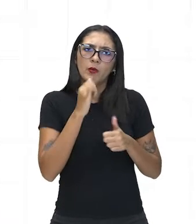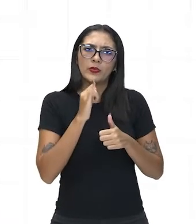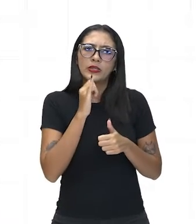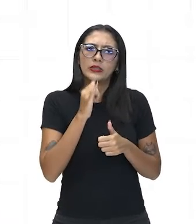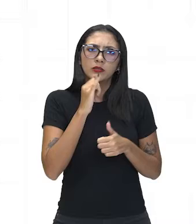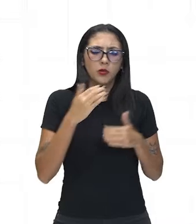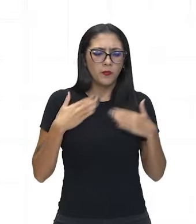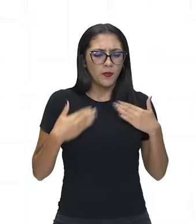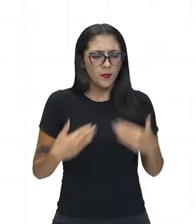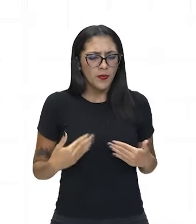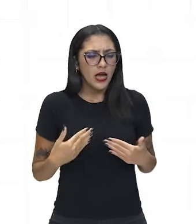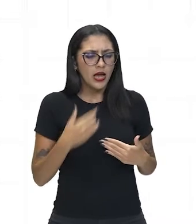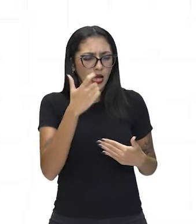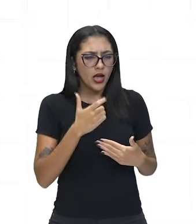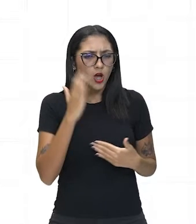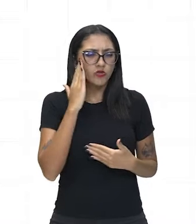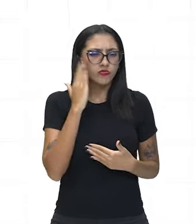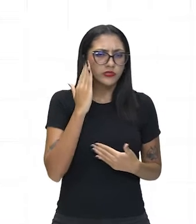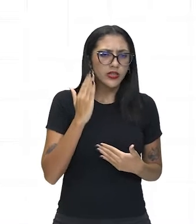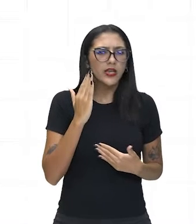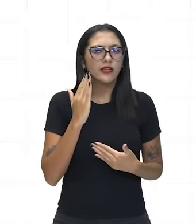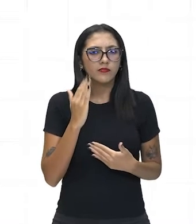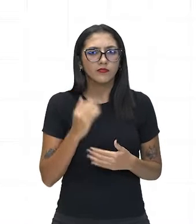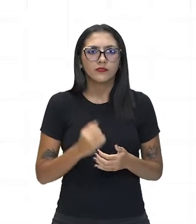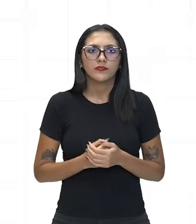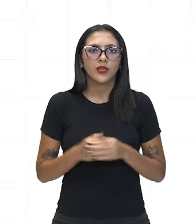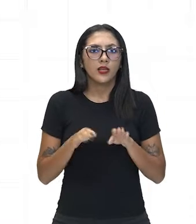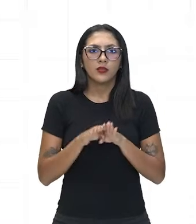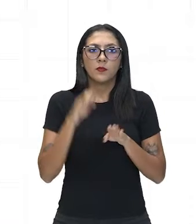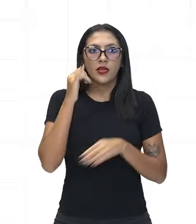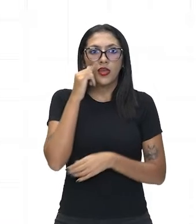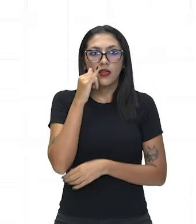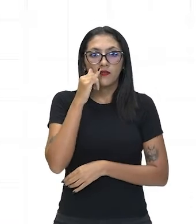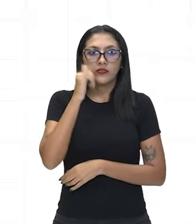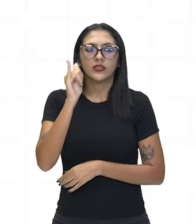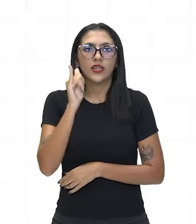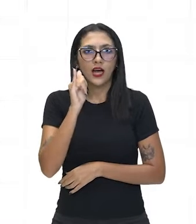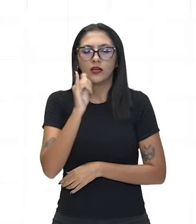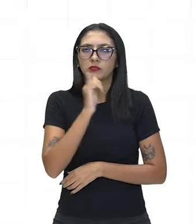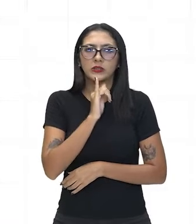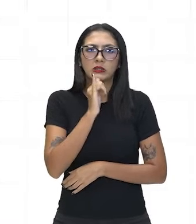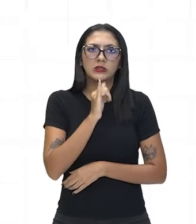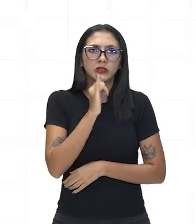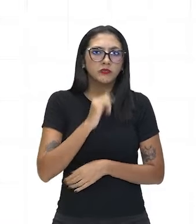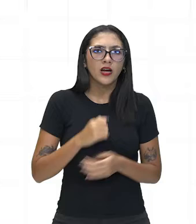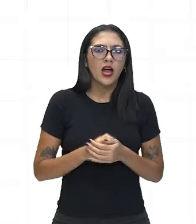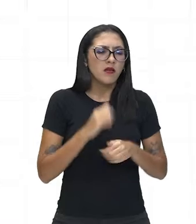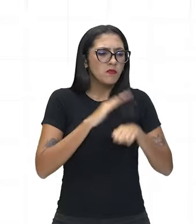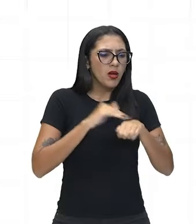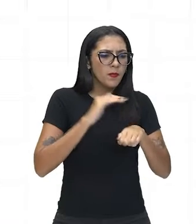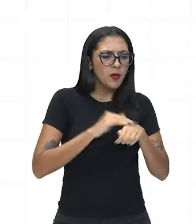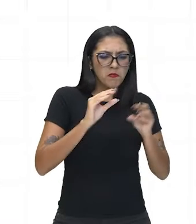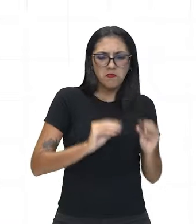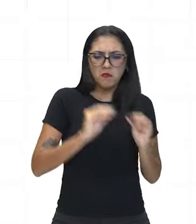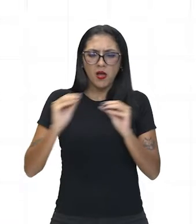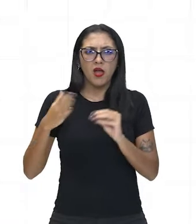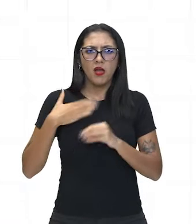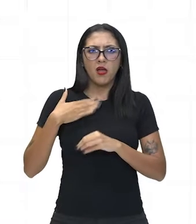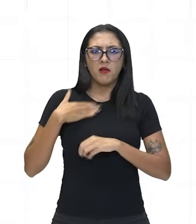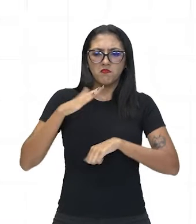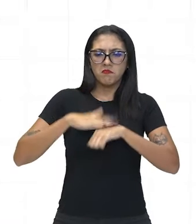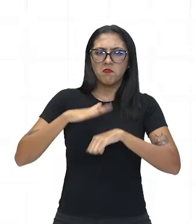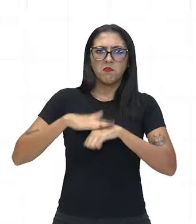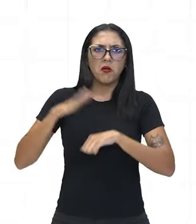de conhecimento e não tentar transportar um acidentado ou medicá-lo. Então vejam aí